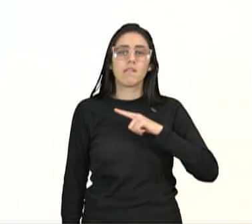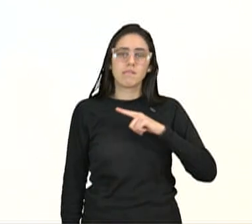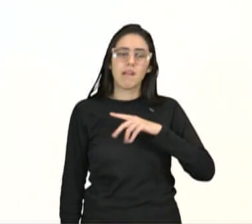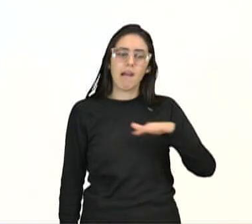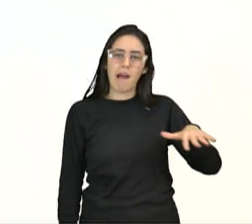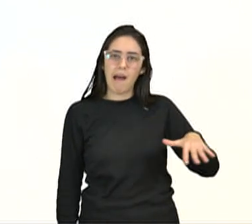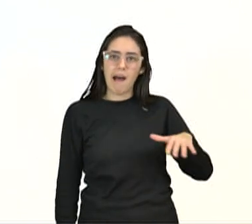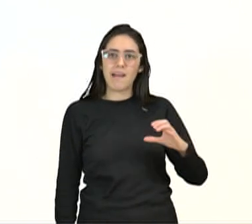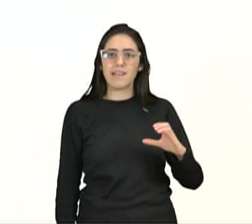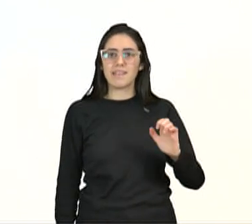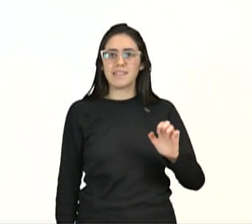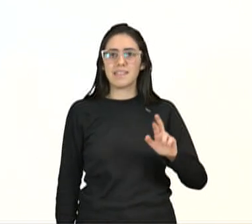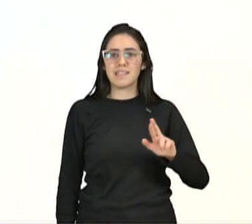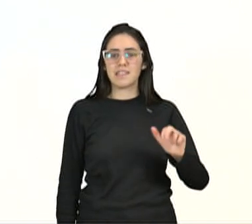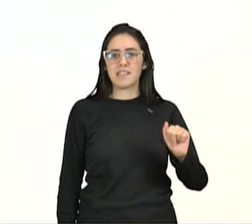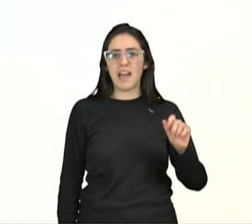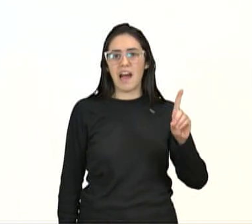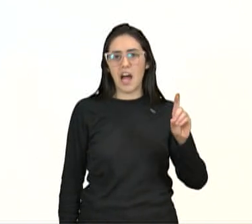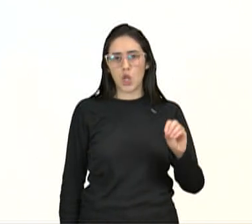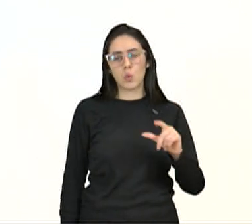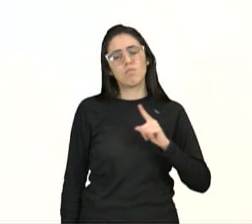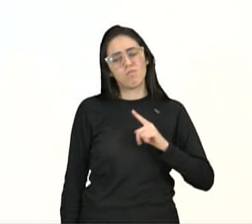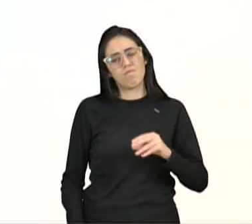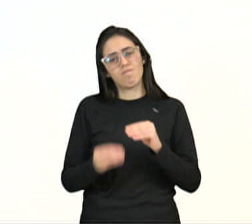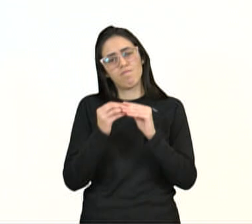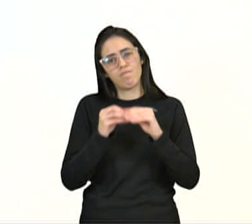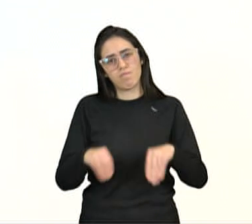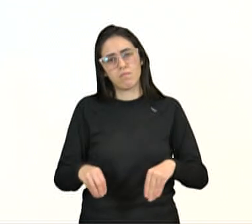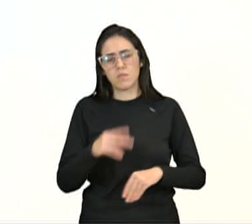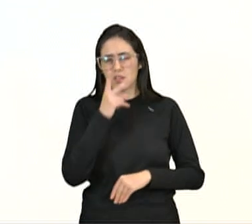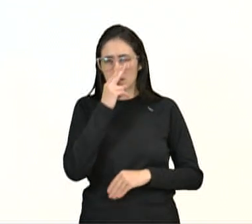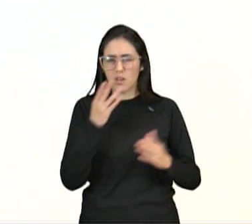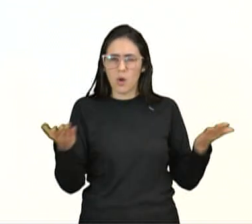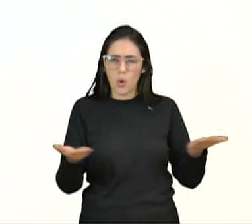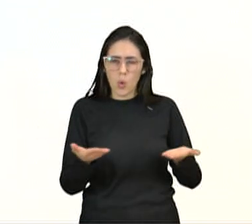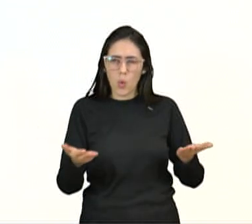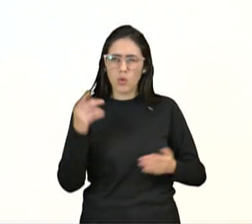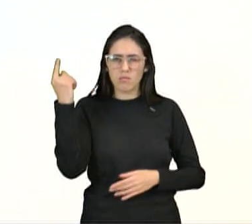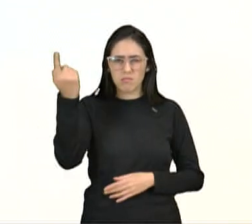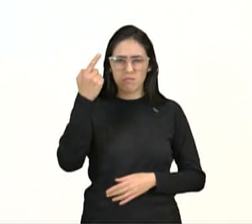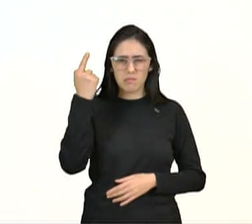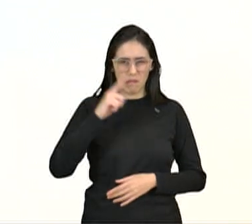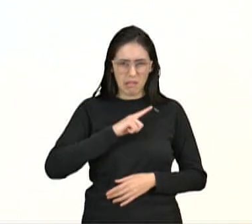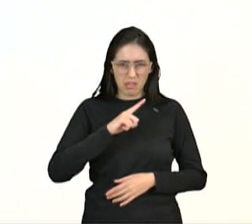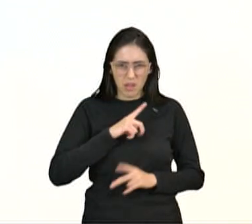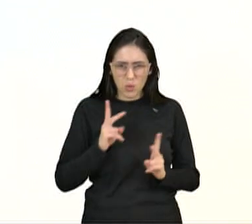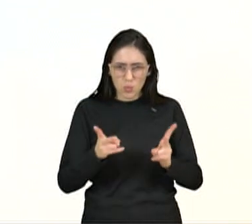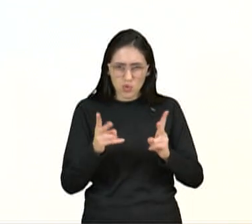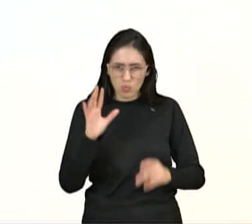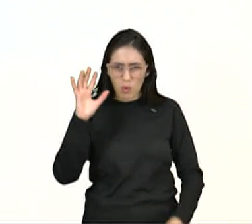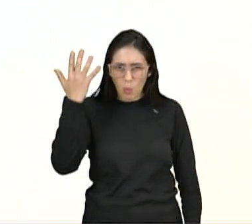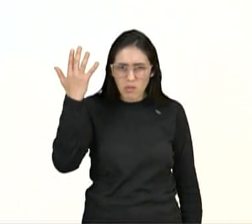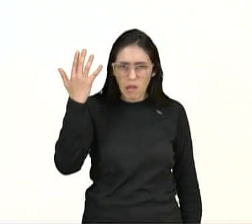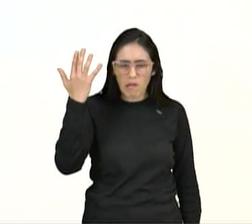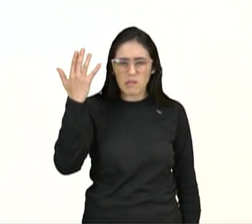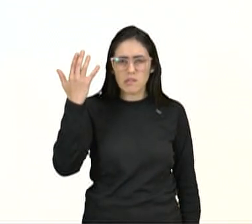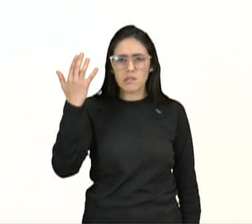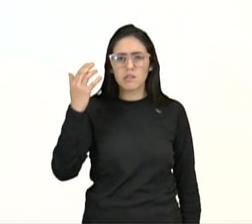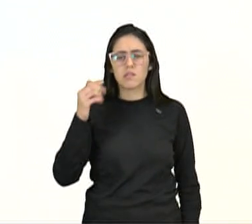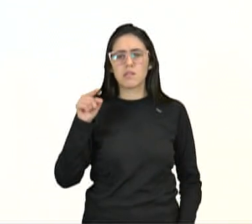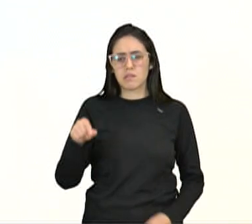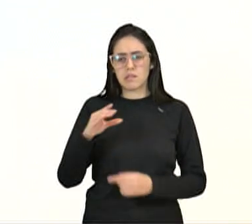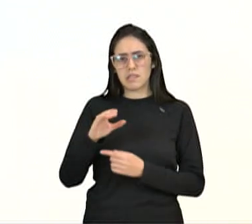Cerrado sendo afetadas. E será que na atualidade essa característica continua? É o Cerrado o bioma